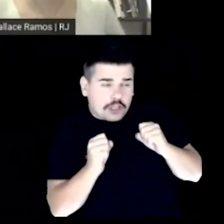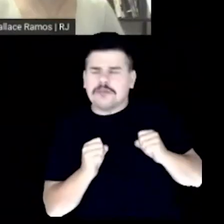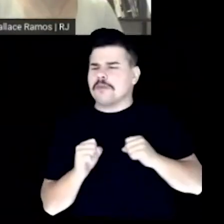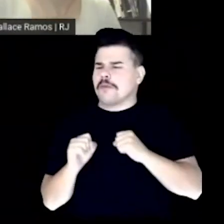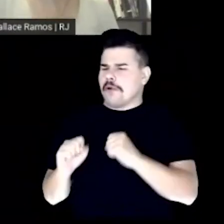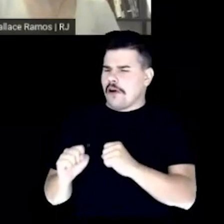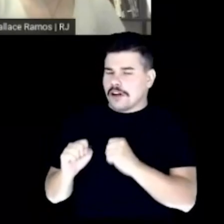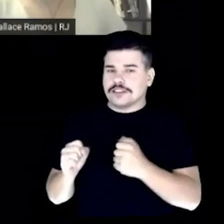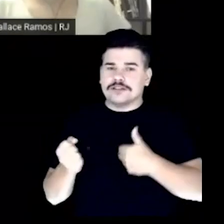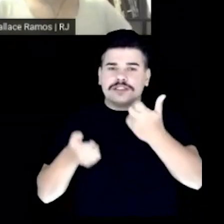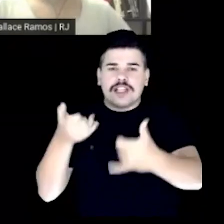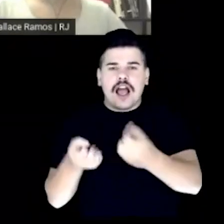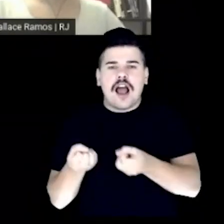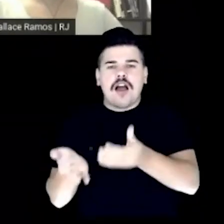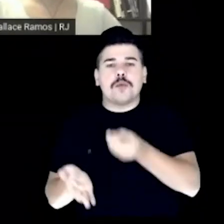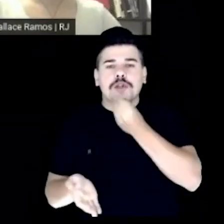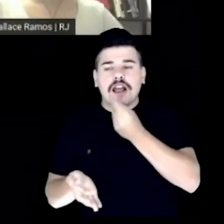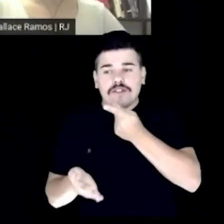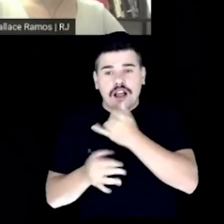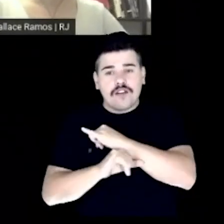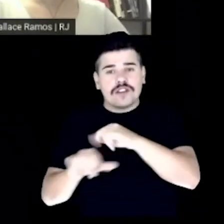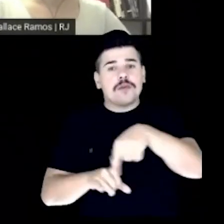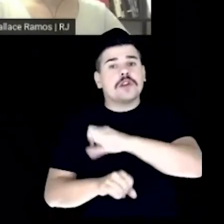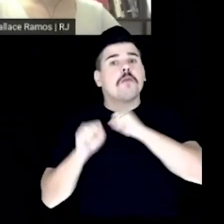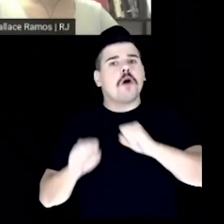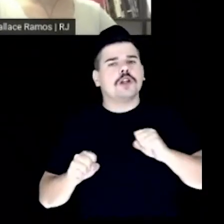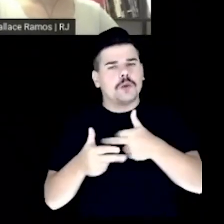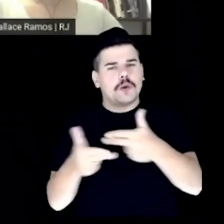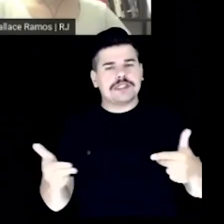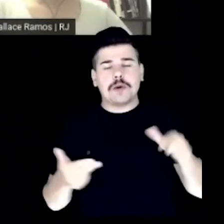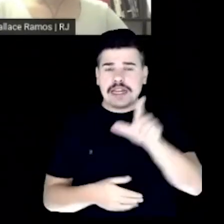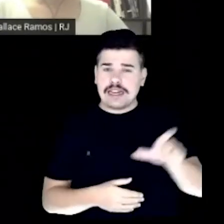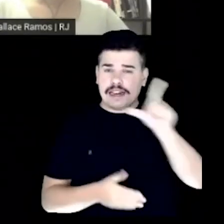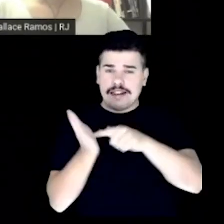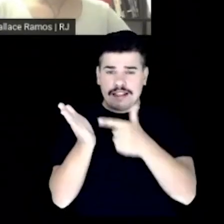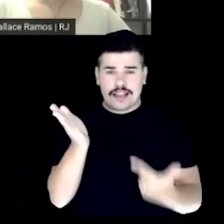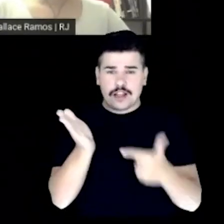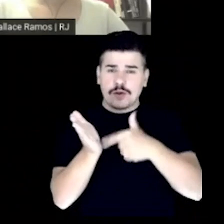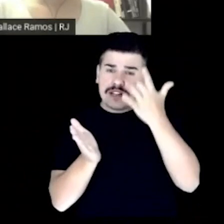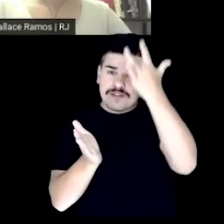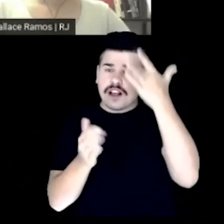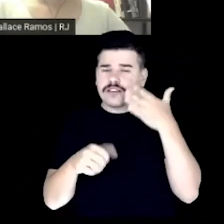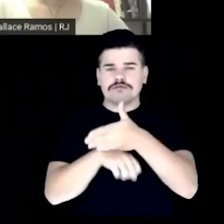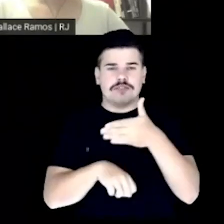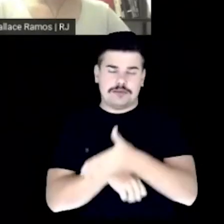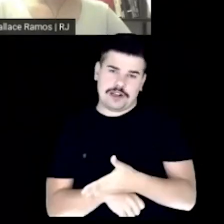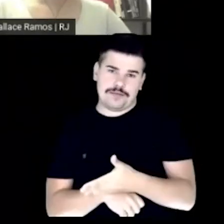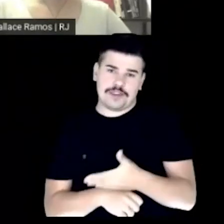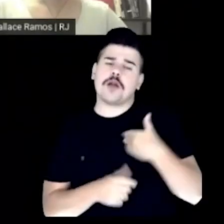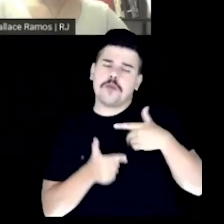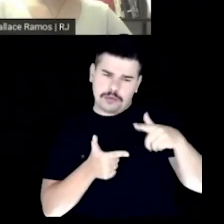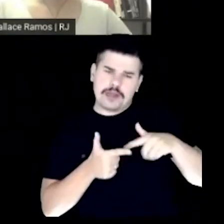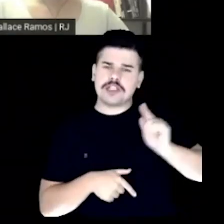pô. E aí isso já quebrava um pouco, já aproximava eles da literatura. E, de novo, os meus livros, eles são perfeitamente acessíveis para jovens, eles não